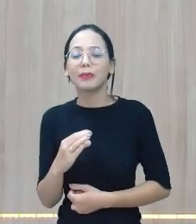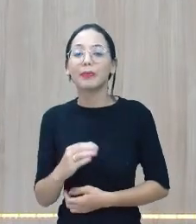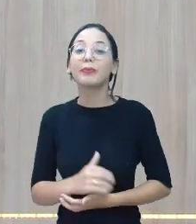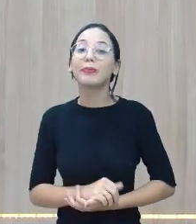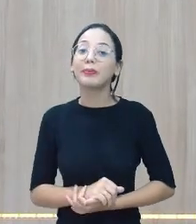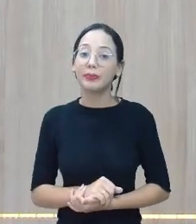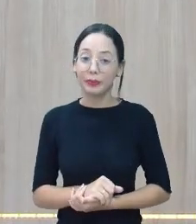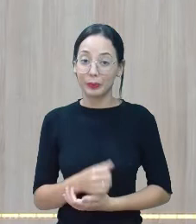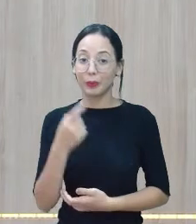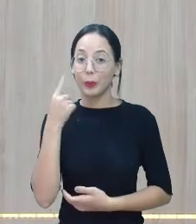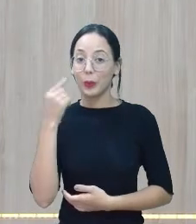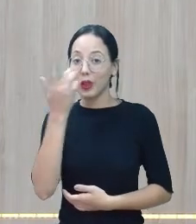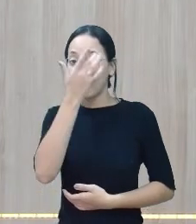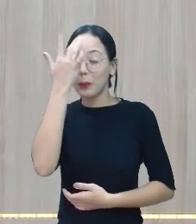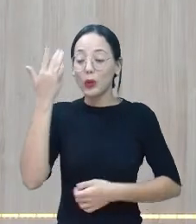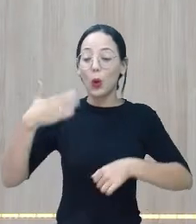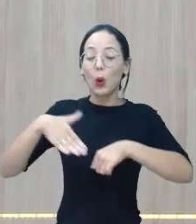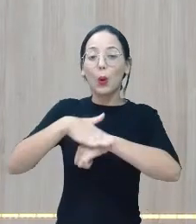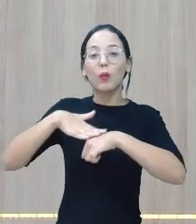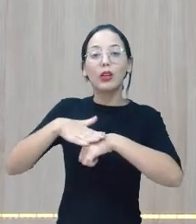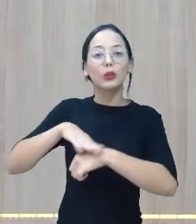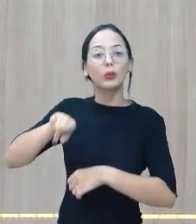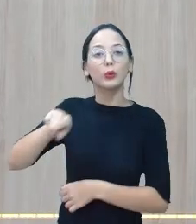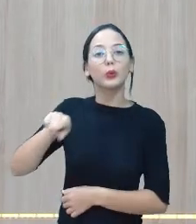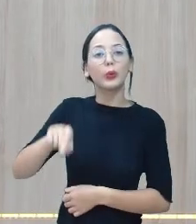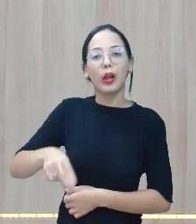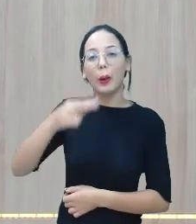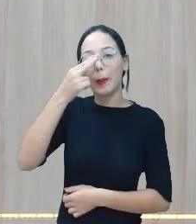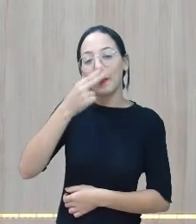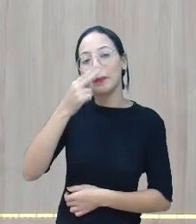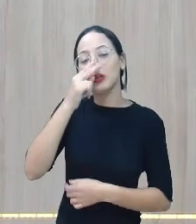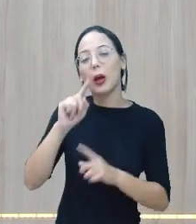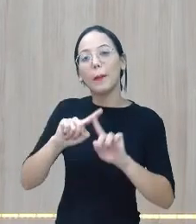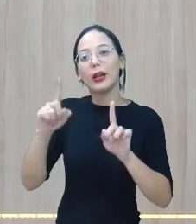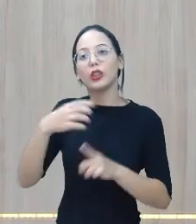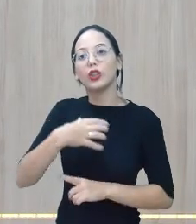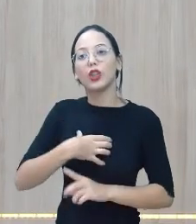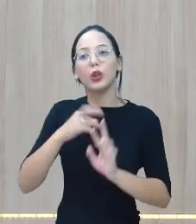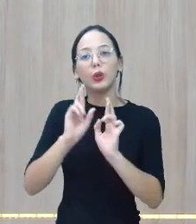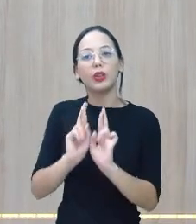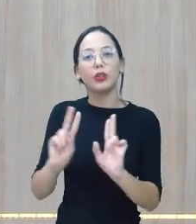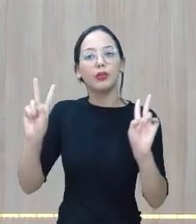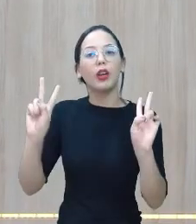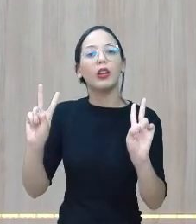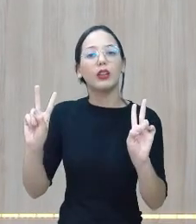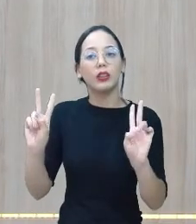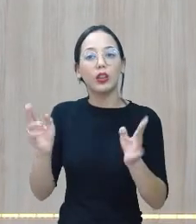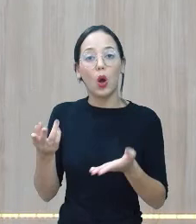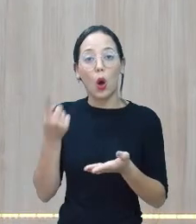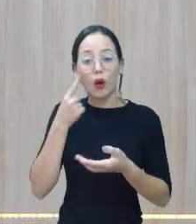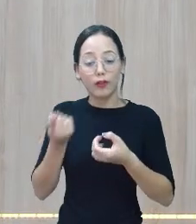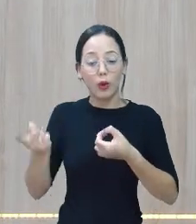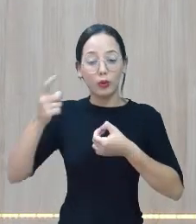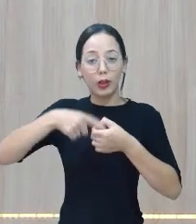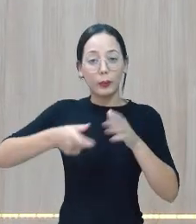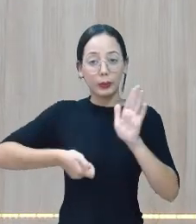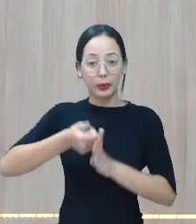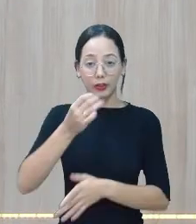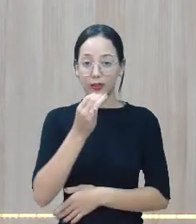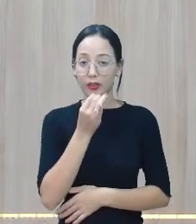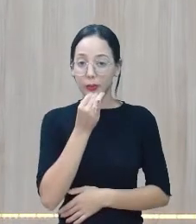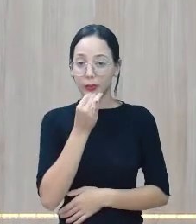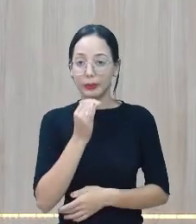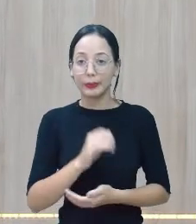Então, alguém está falando para ela a mesma coisa, mas de forma diferente. Vamos voltar no primeiro exemplo.